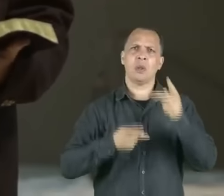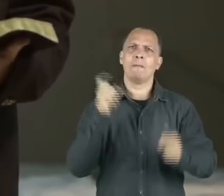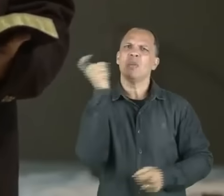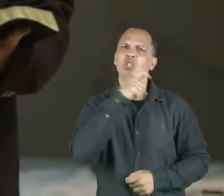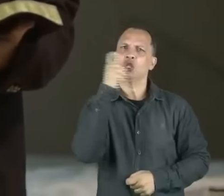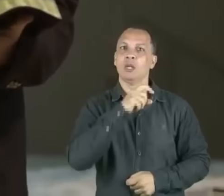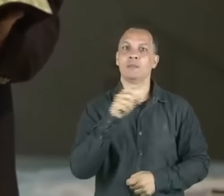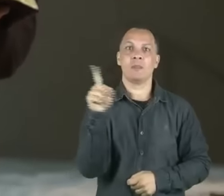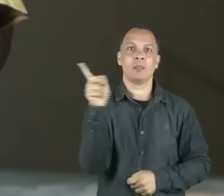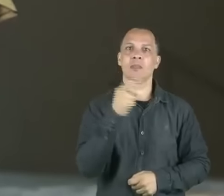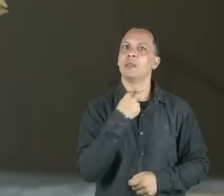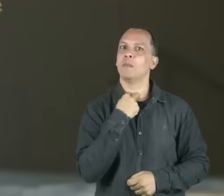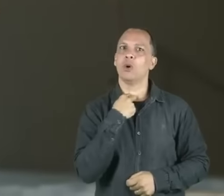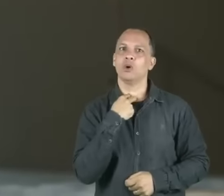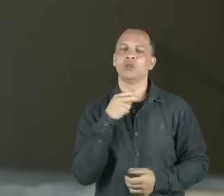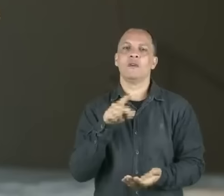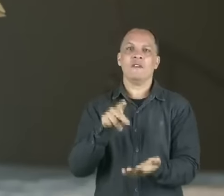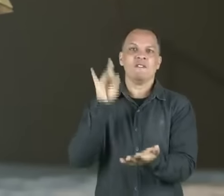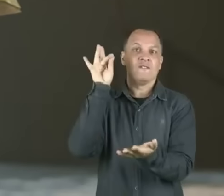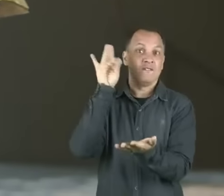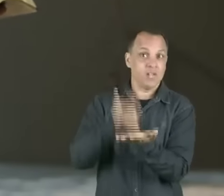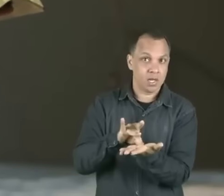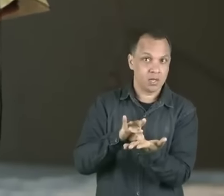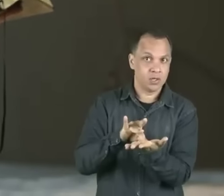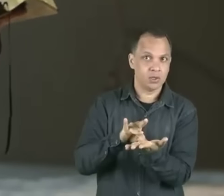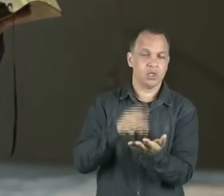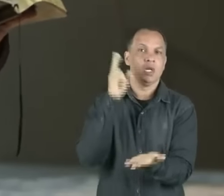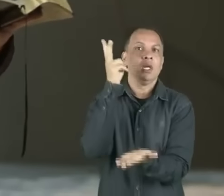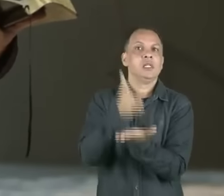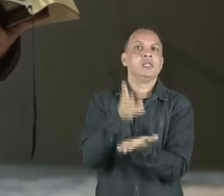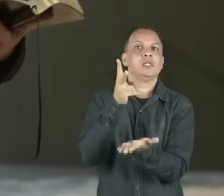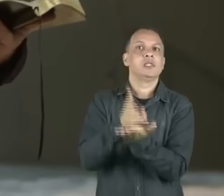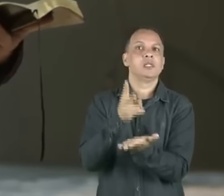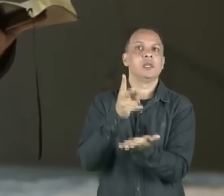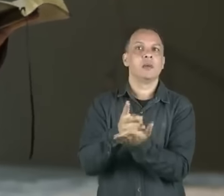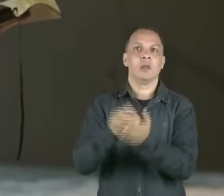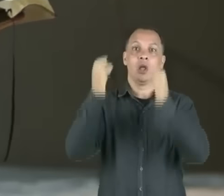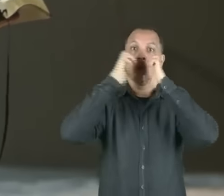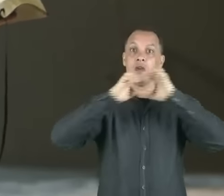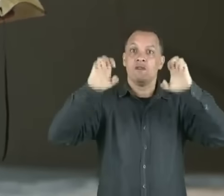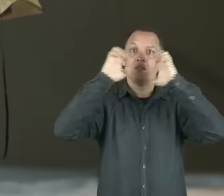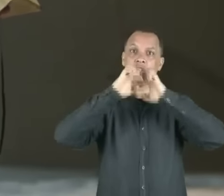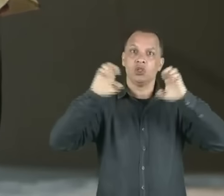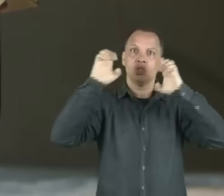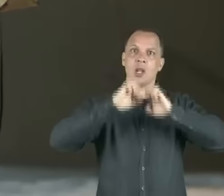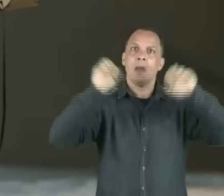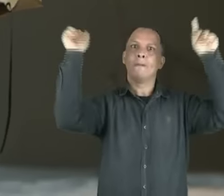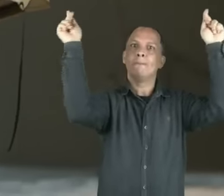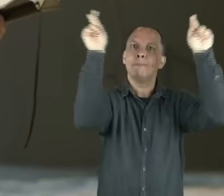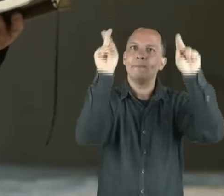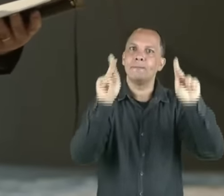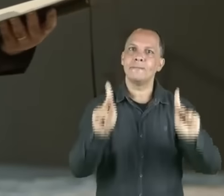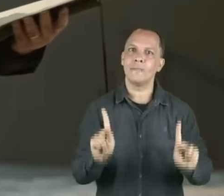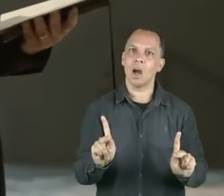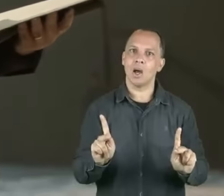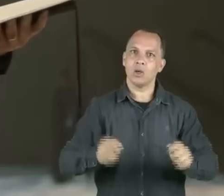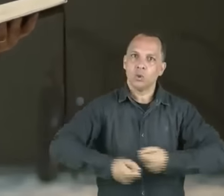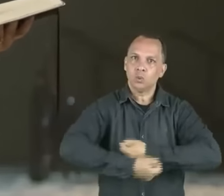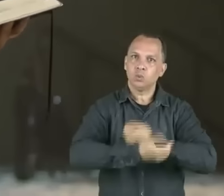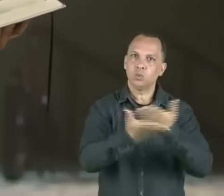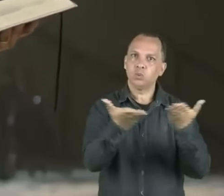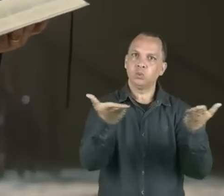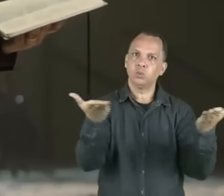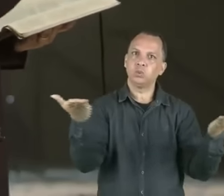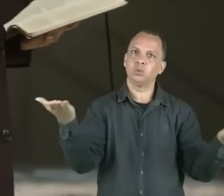da justiça e tendo os pés calçados com a prontidão do Evangelho da paz além disso usem o escudo